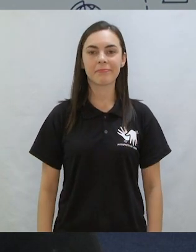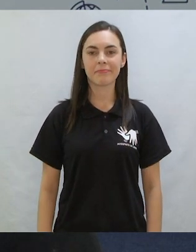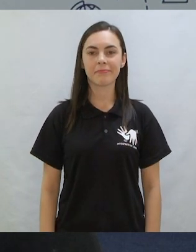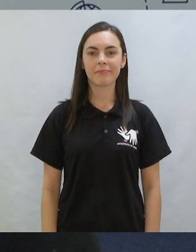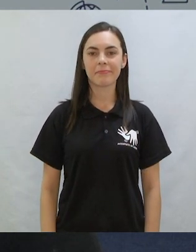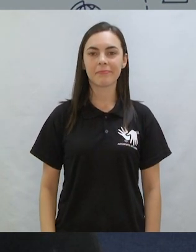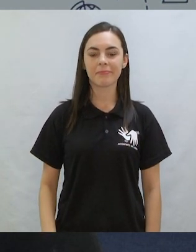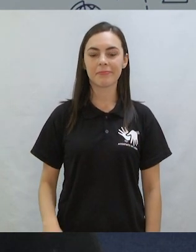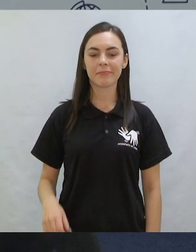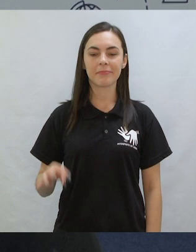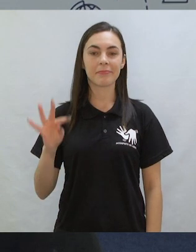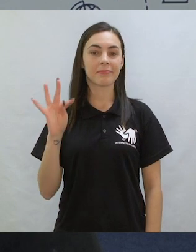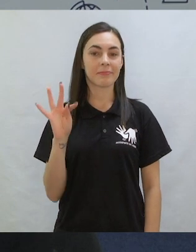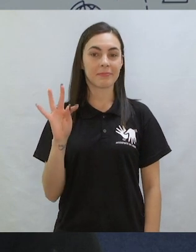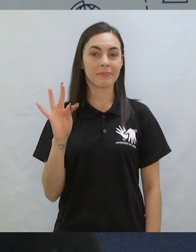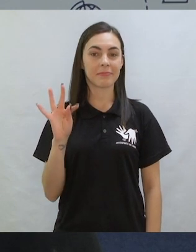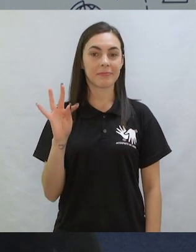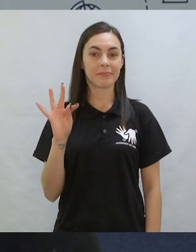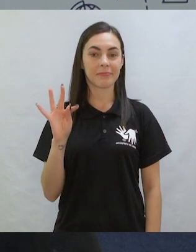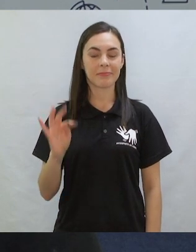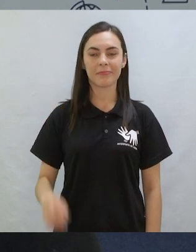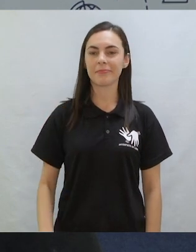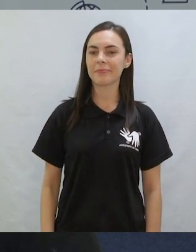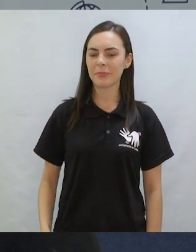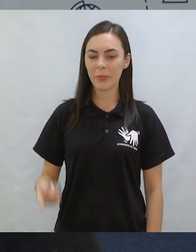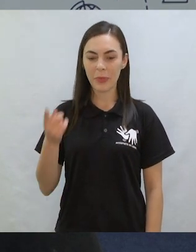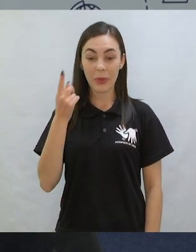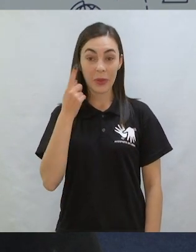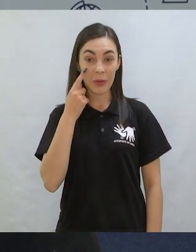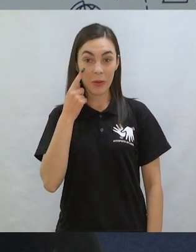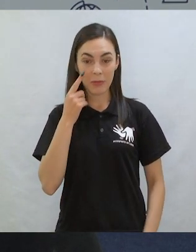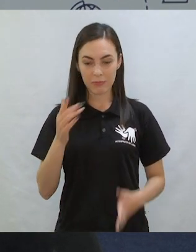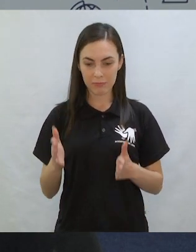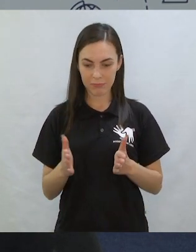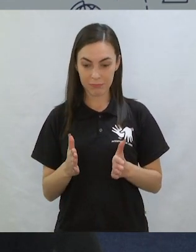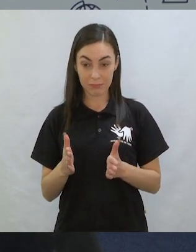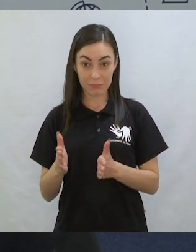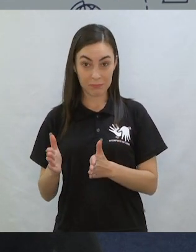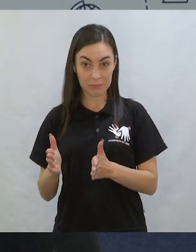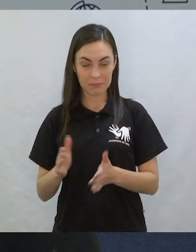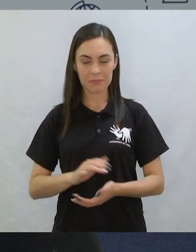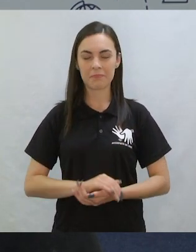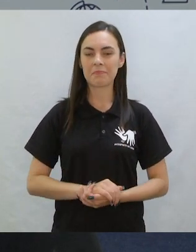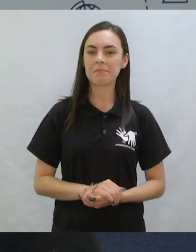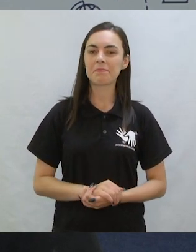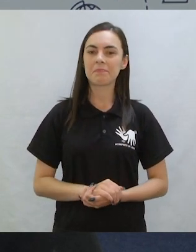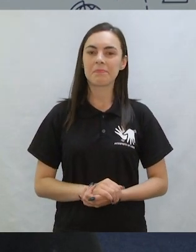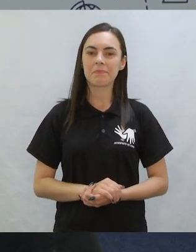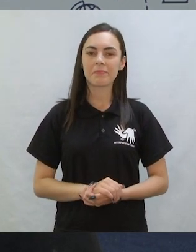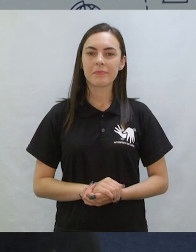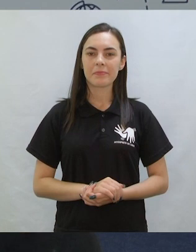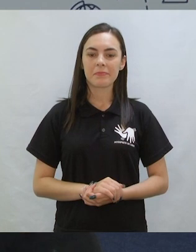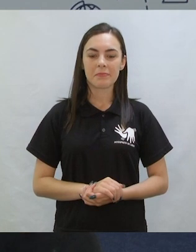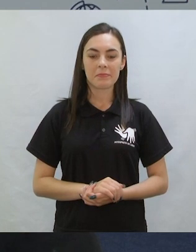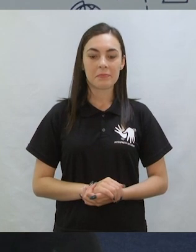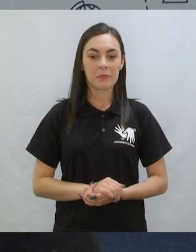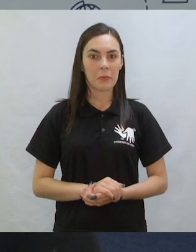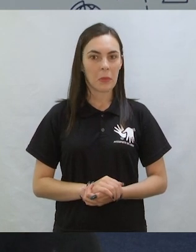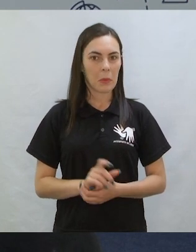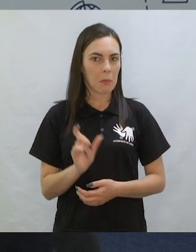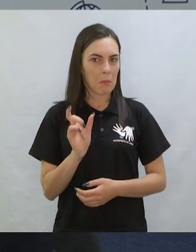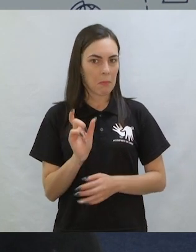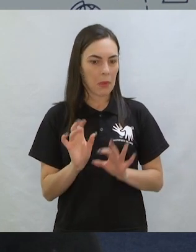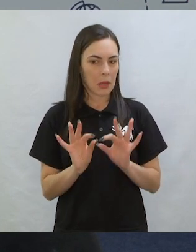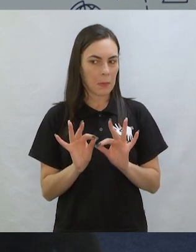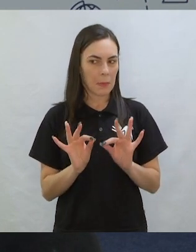letra T. Olhem aqui do ladinho também. Muito bem. Olha como